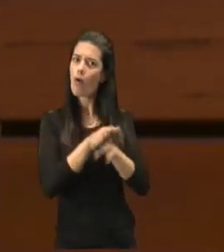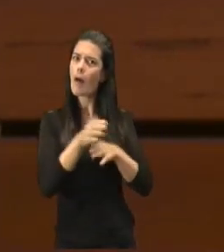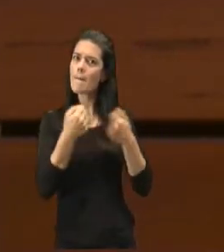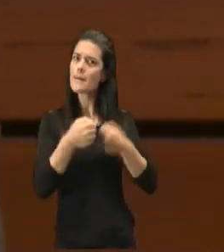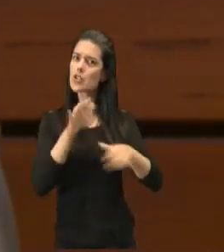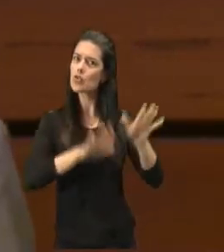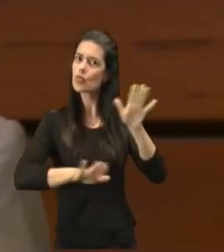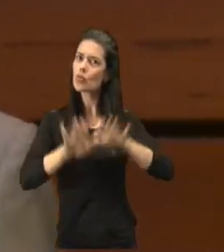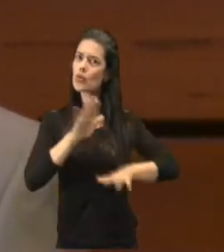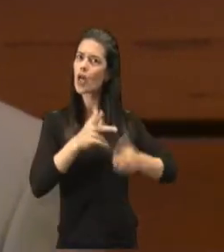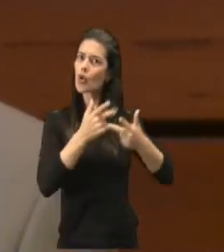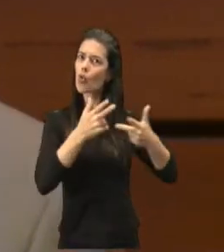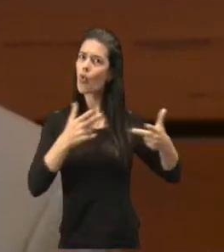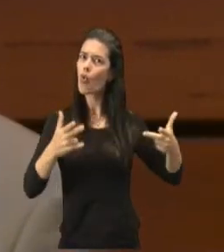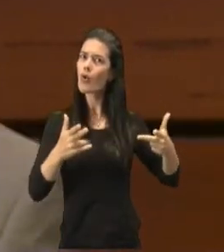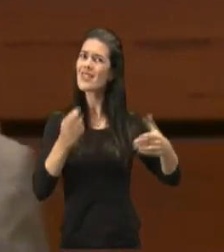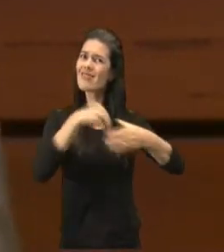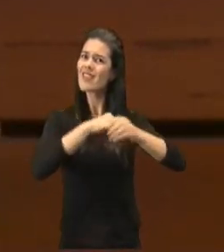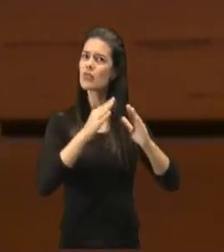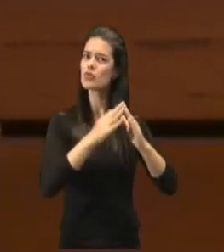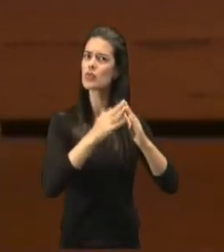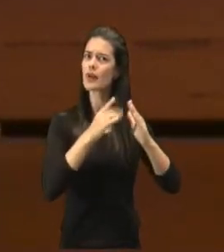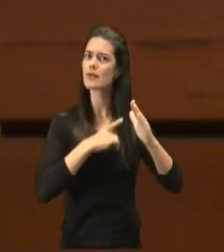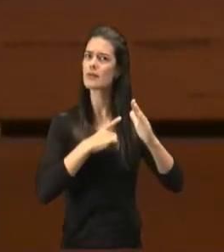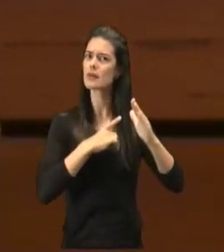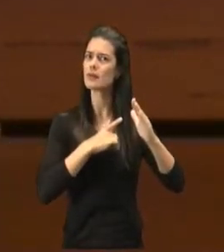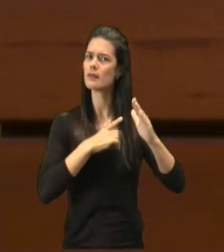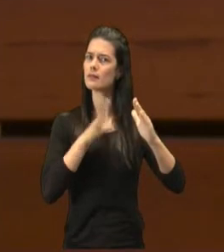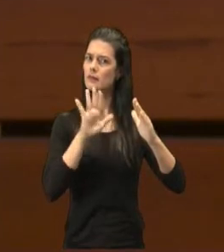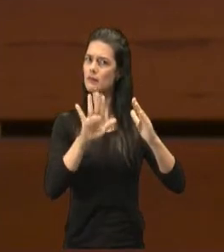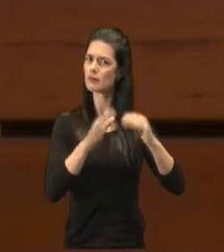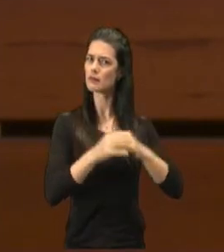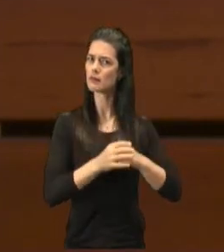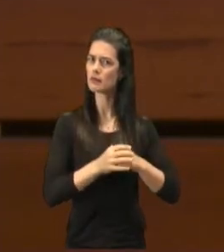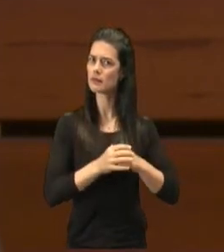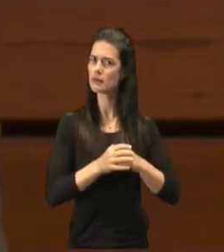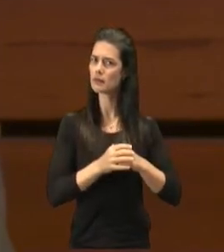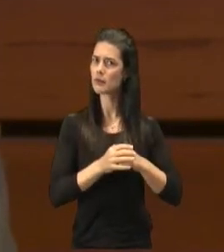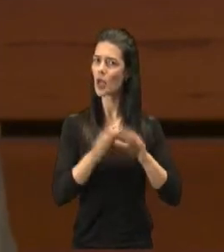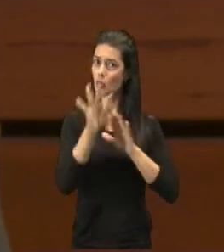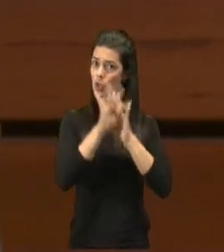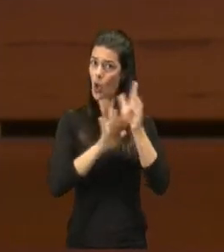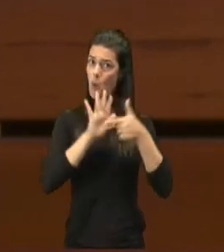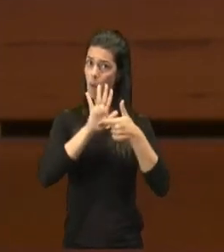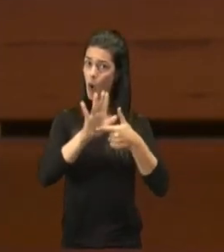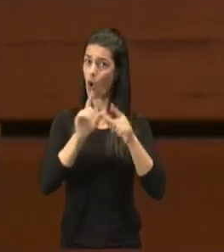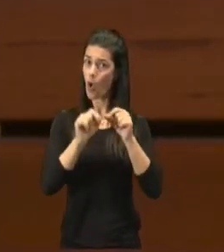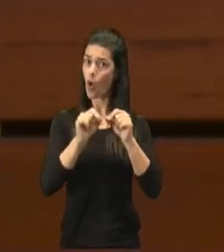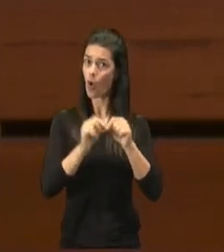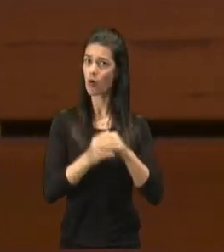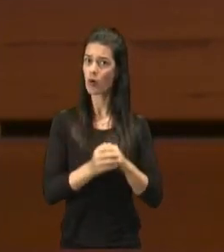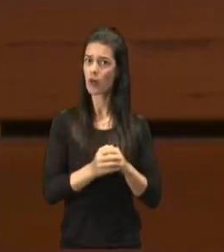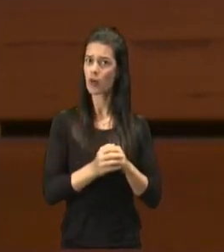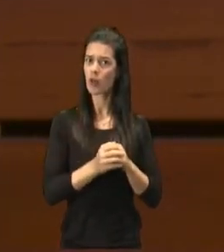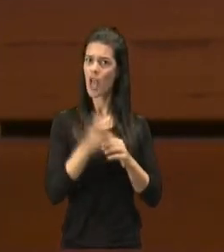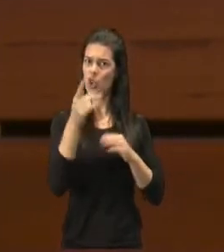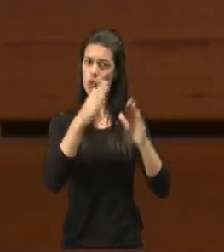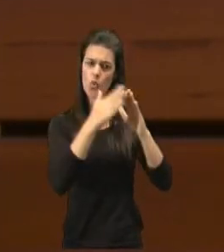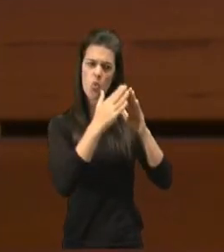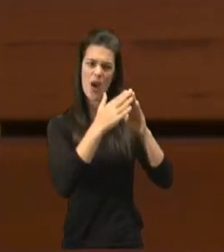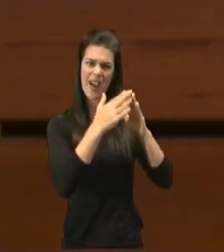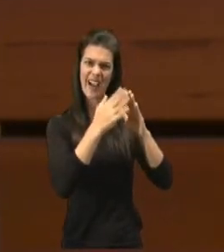lar. O texto nos fala: não meterás ou não colocarás